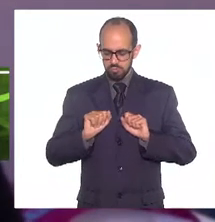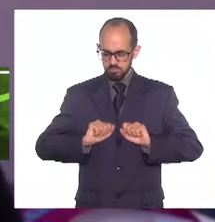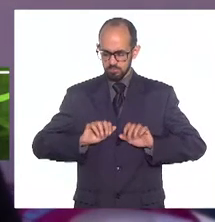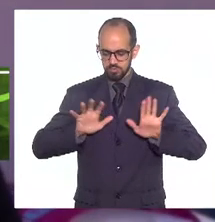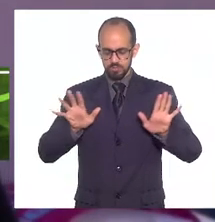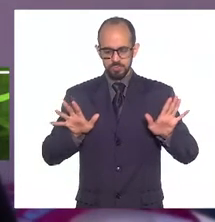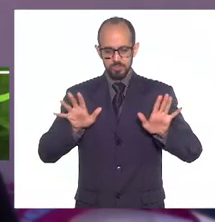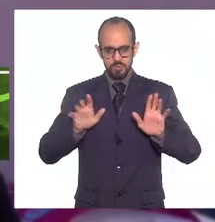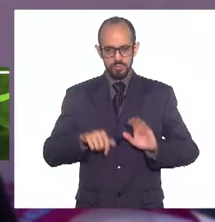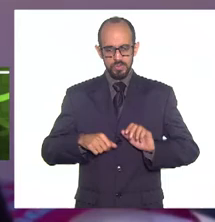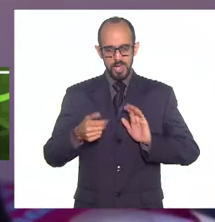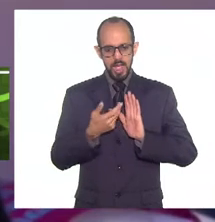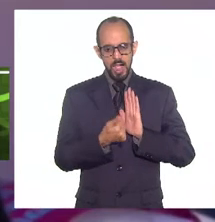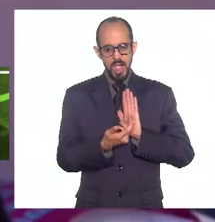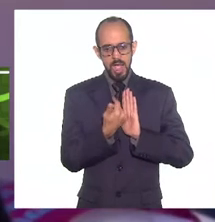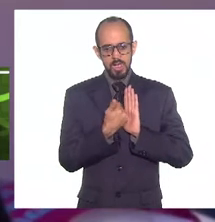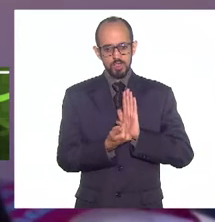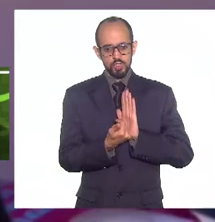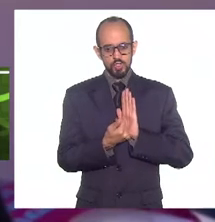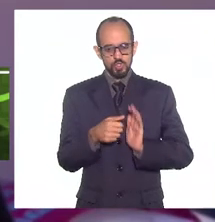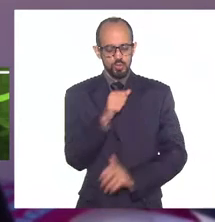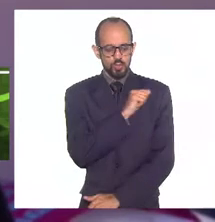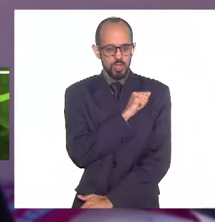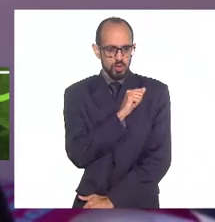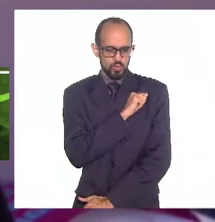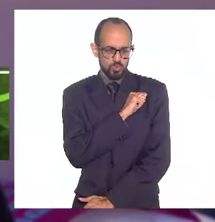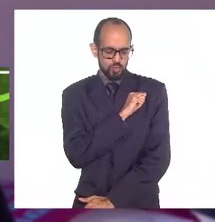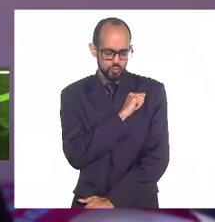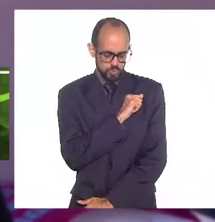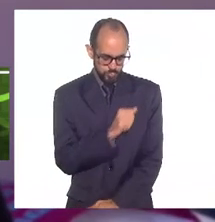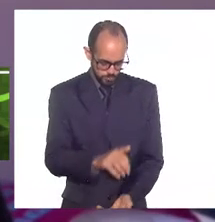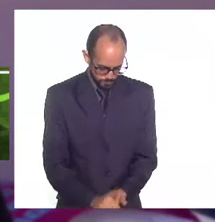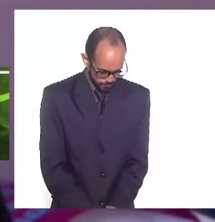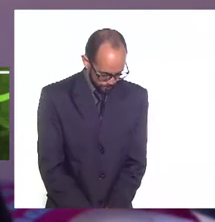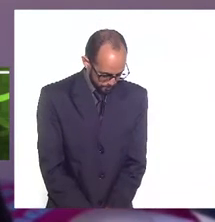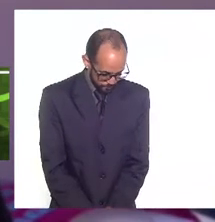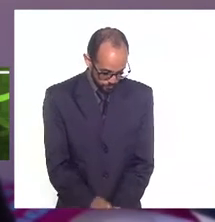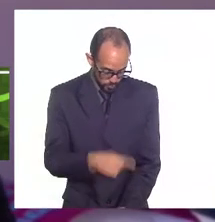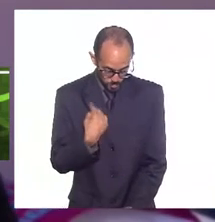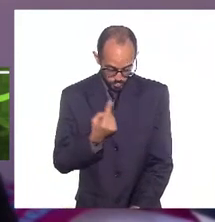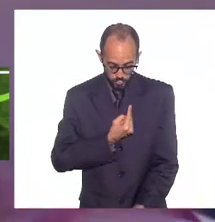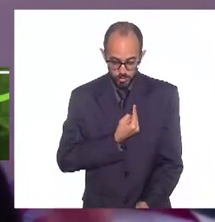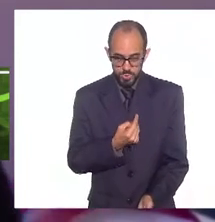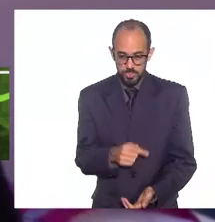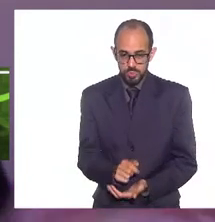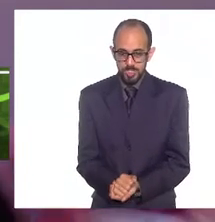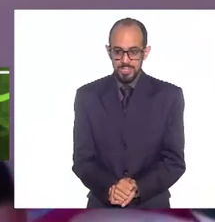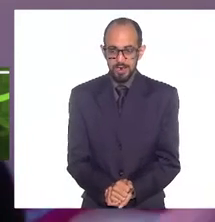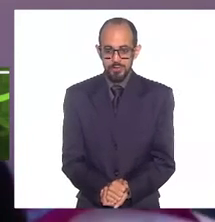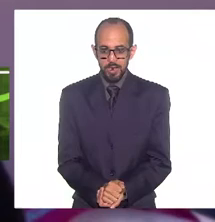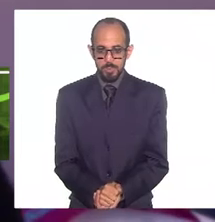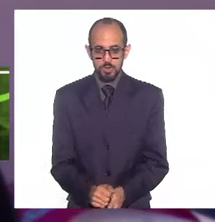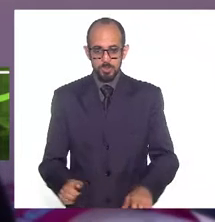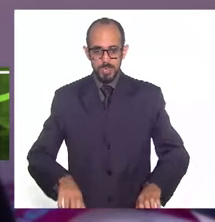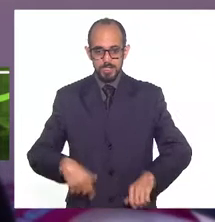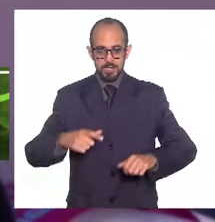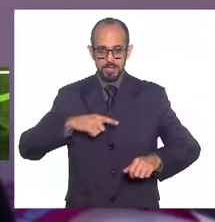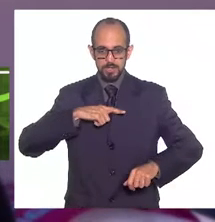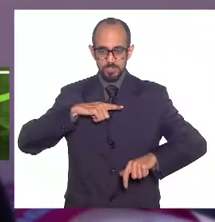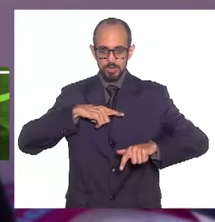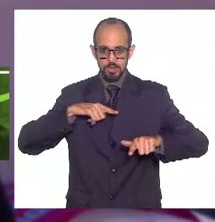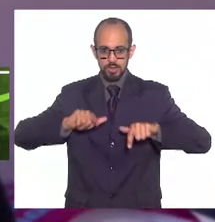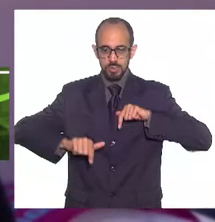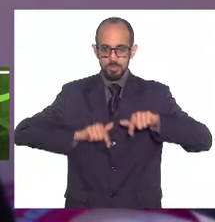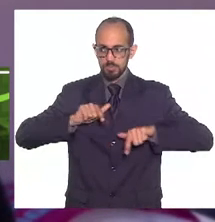com seus alunos então nós tínhamos essa tarefa ali naquele primeiro